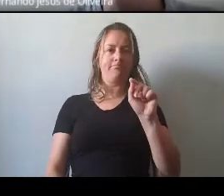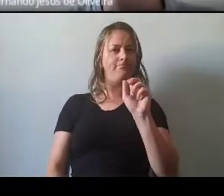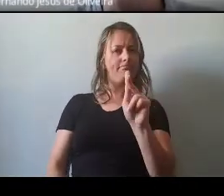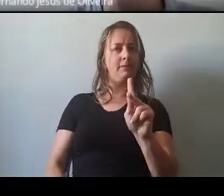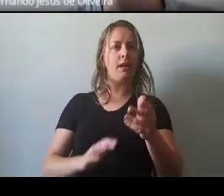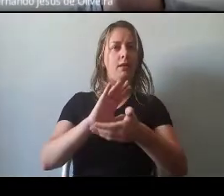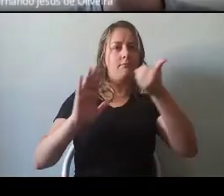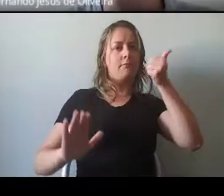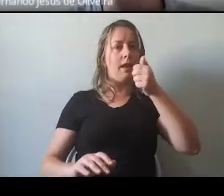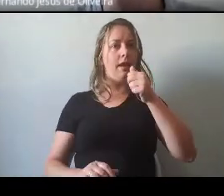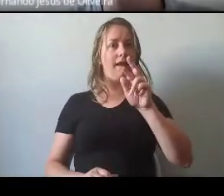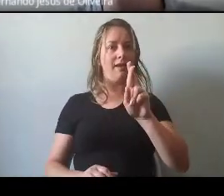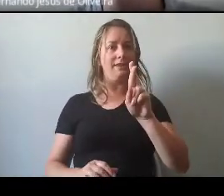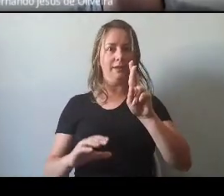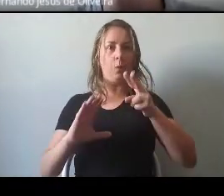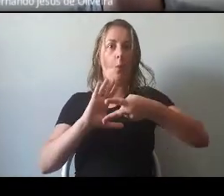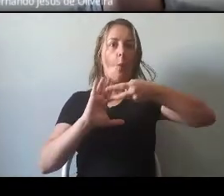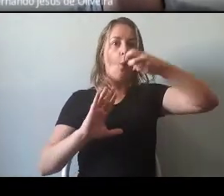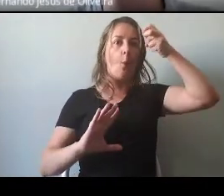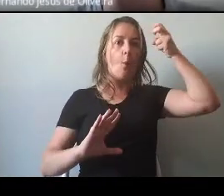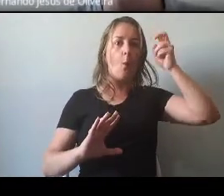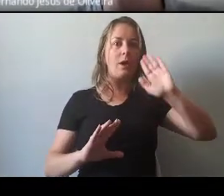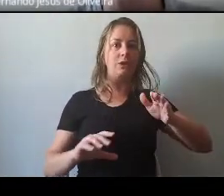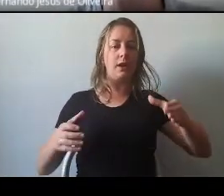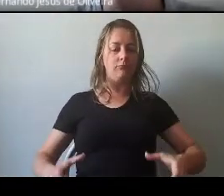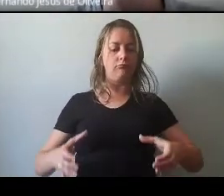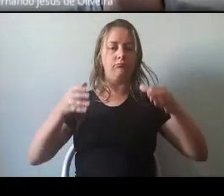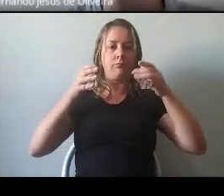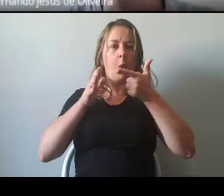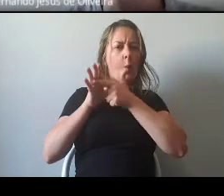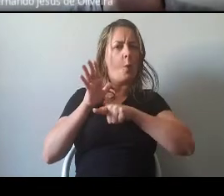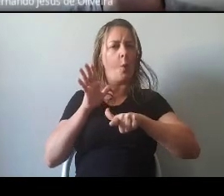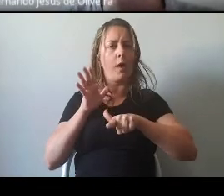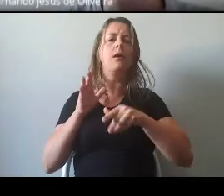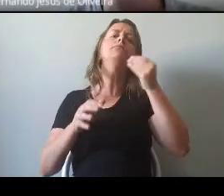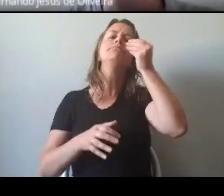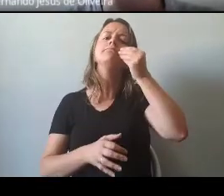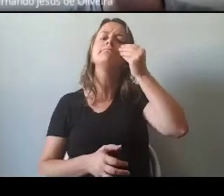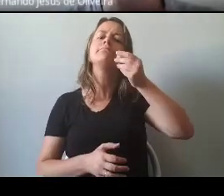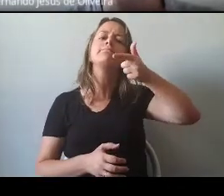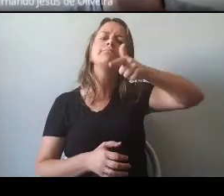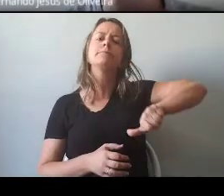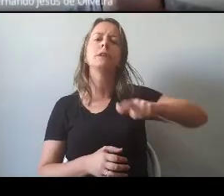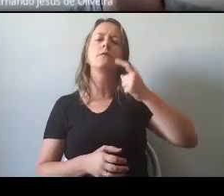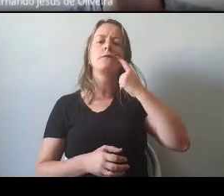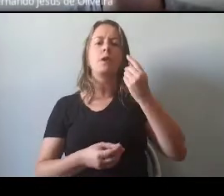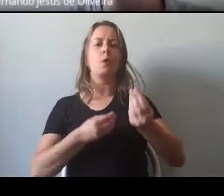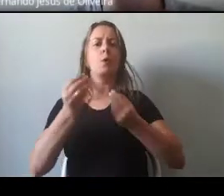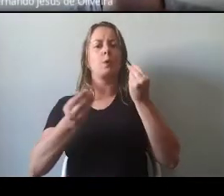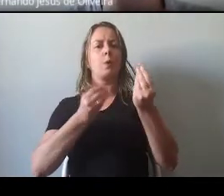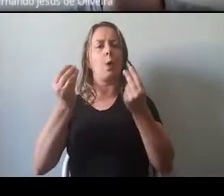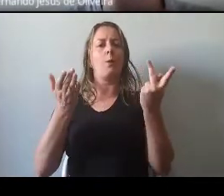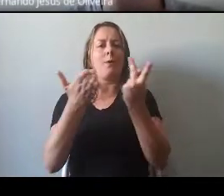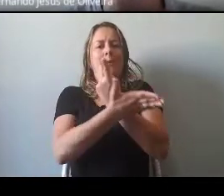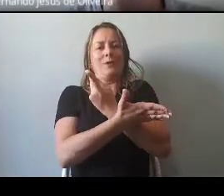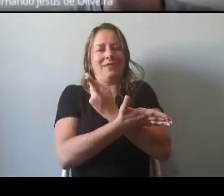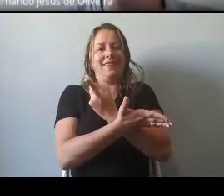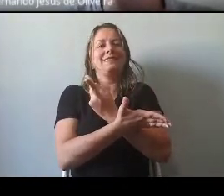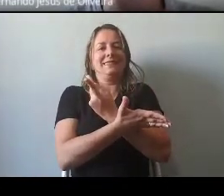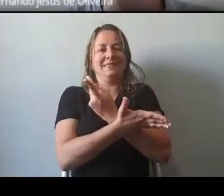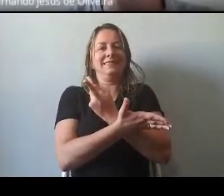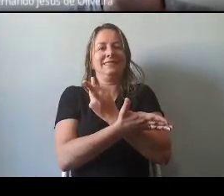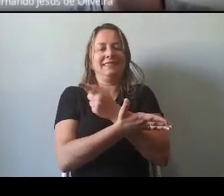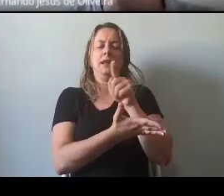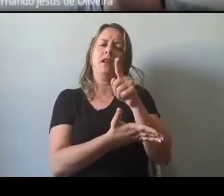retirar o ar lá dentro, então a gente não vai ter resistência do ar mais, e aí a gente vai poder repetir a experiência lá